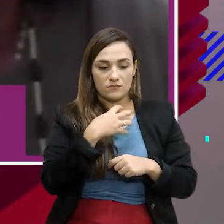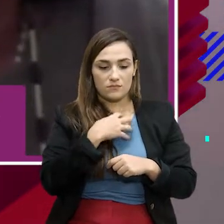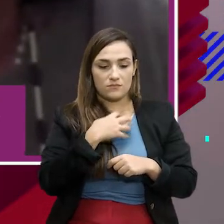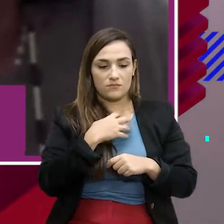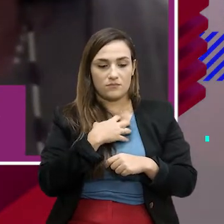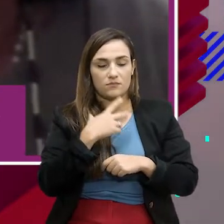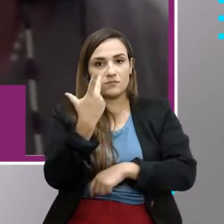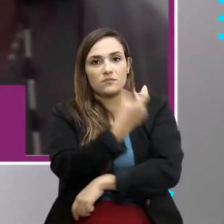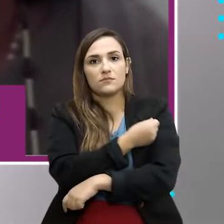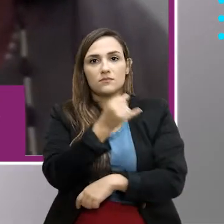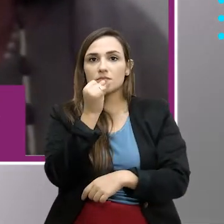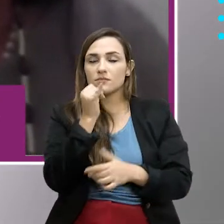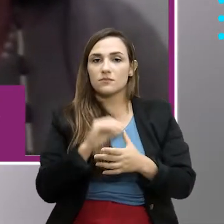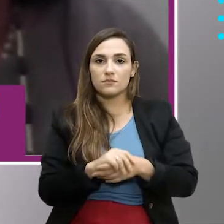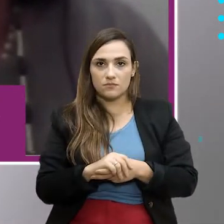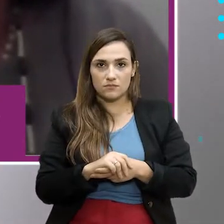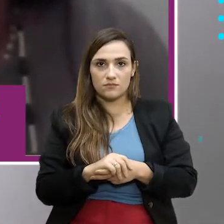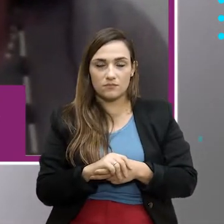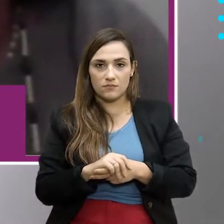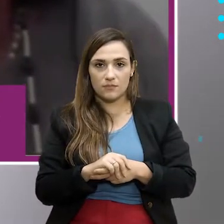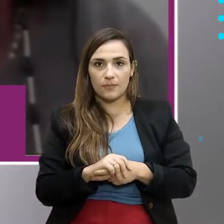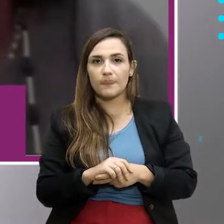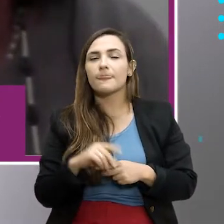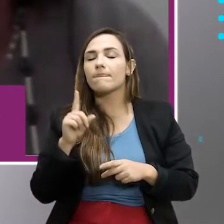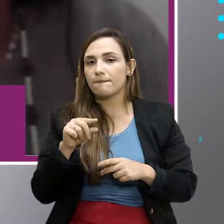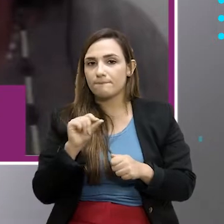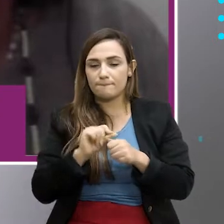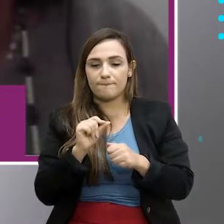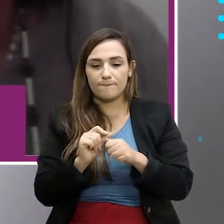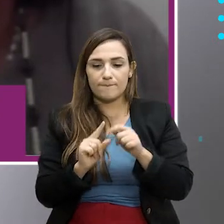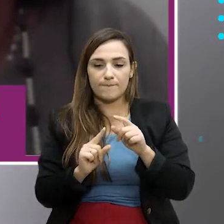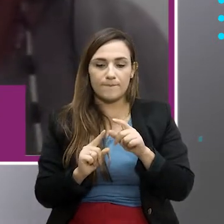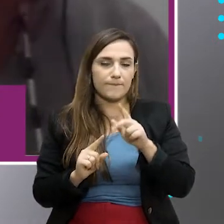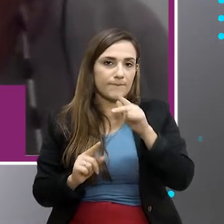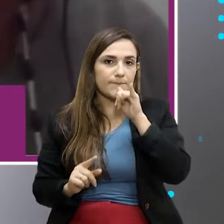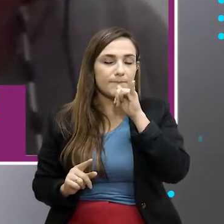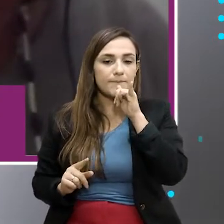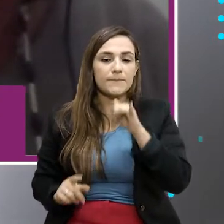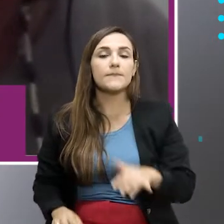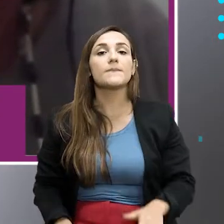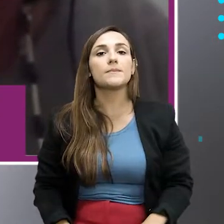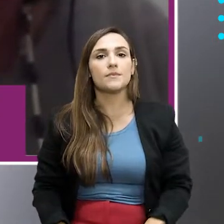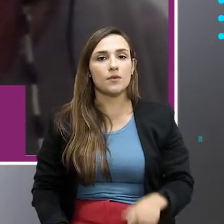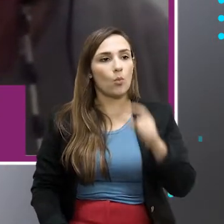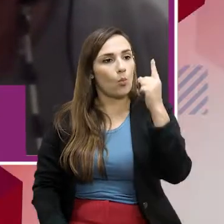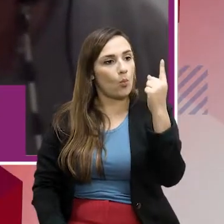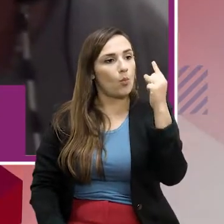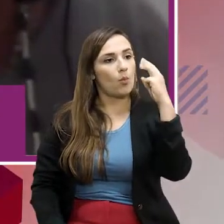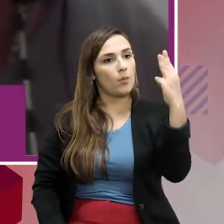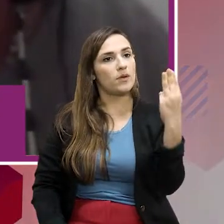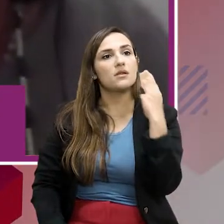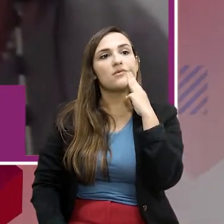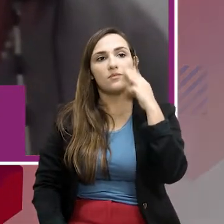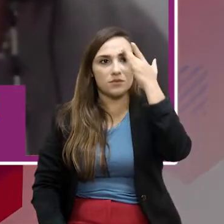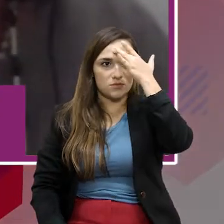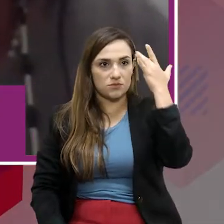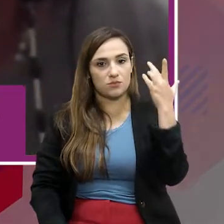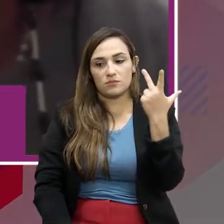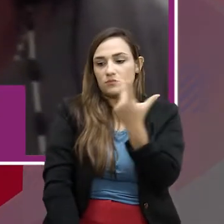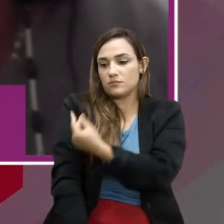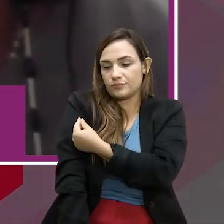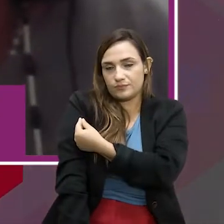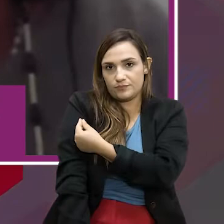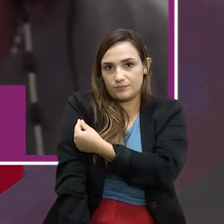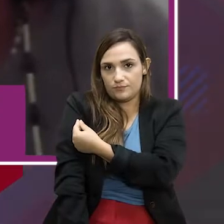Eles contabilizam efeitos adversos por 1 milhão de doses. Você já imaginou você fazer esse tipo, não é assim por 100 pessoas